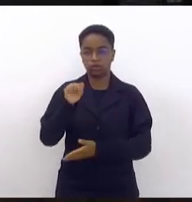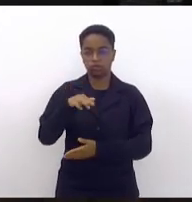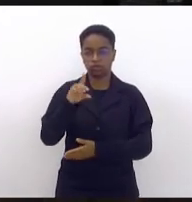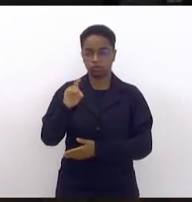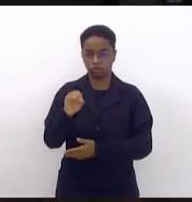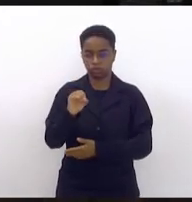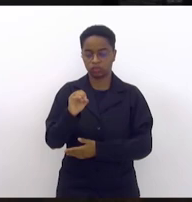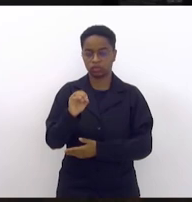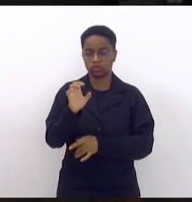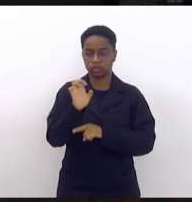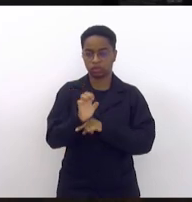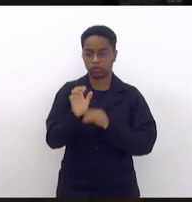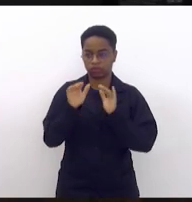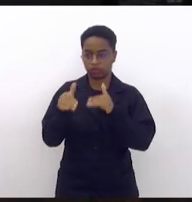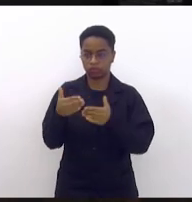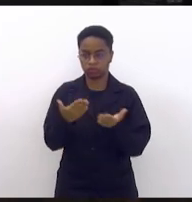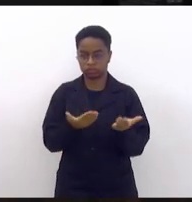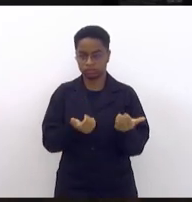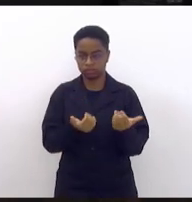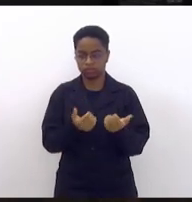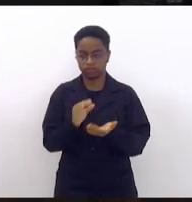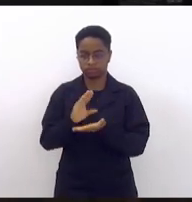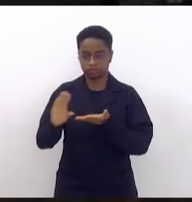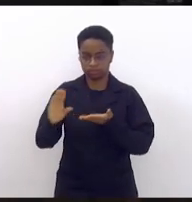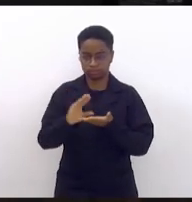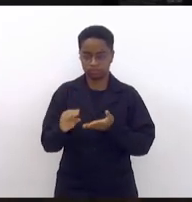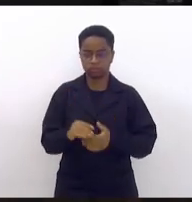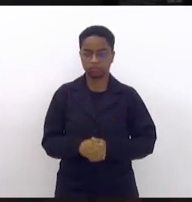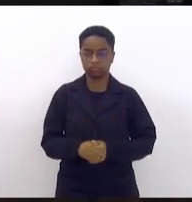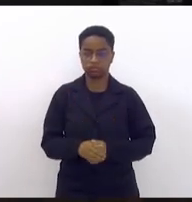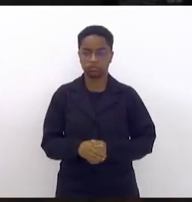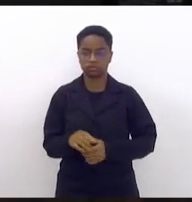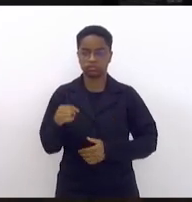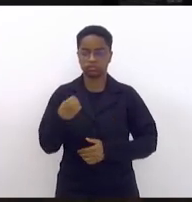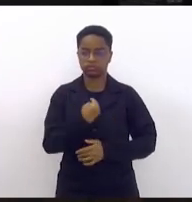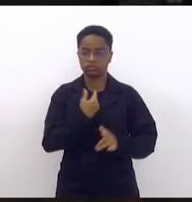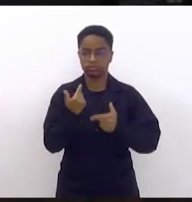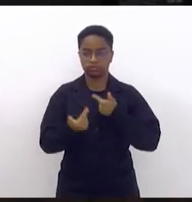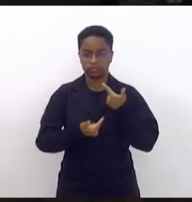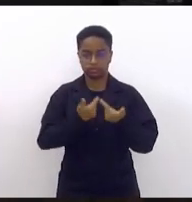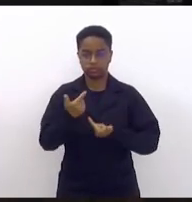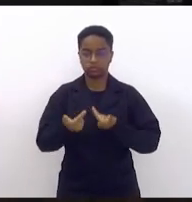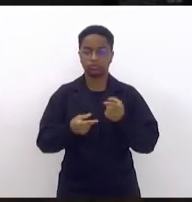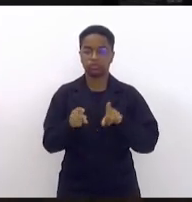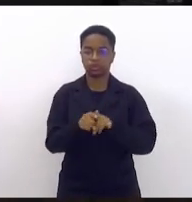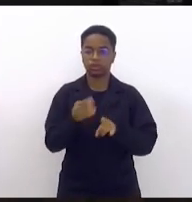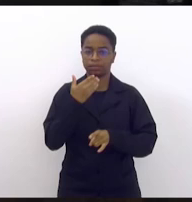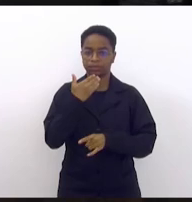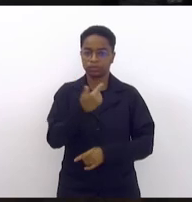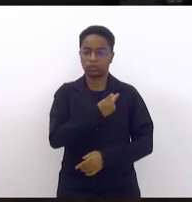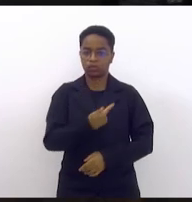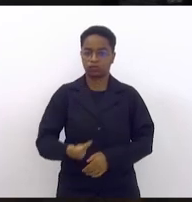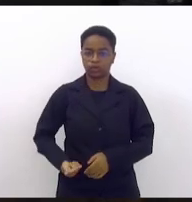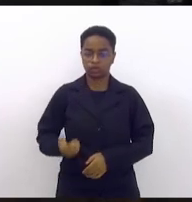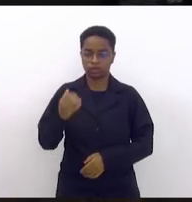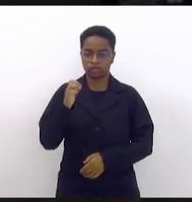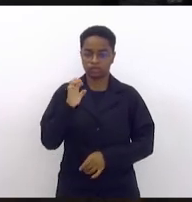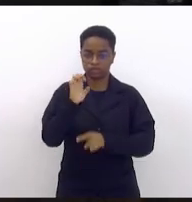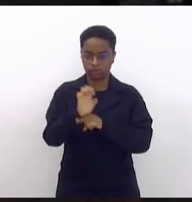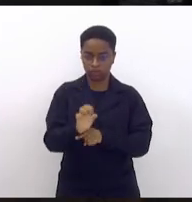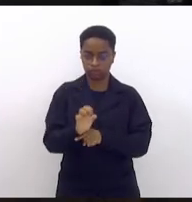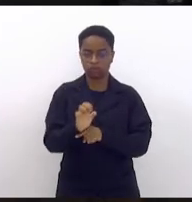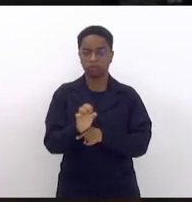estadual da juventude eh nós estamos trabalhando cobrando do governo estadual para